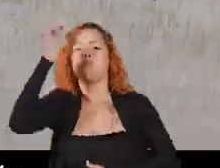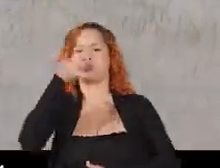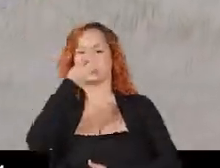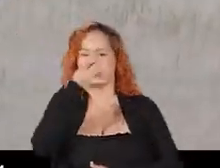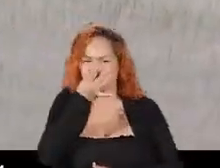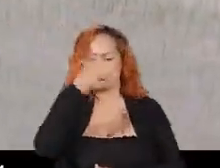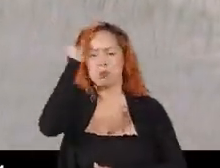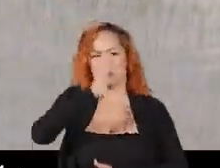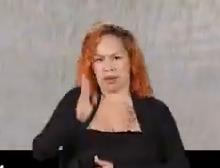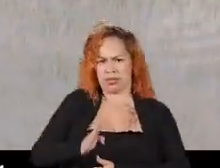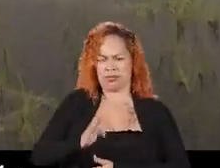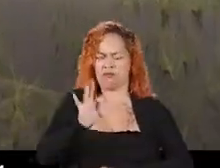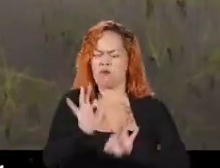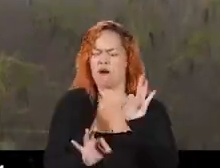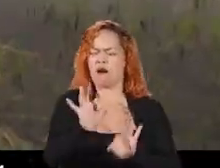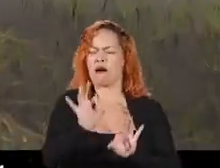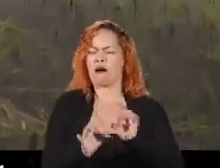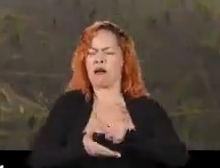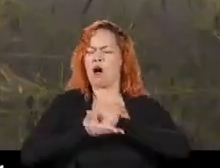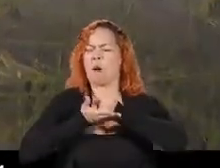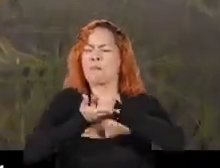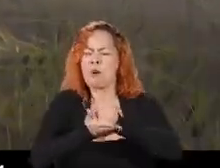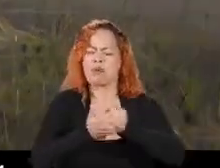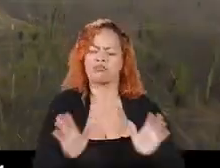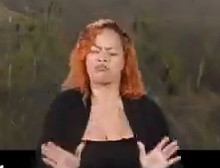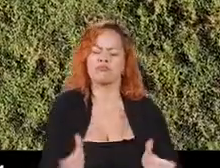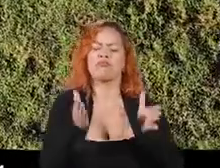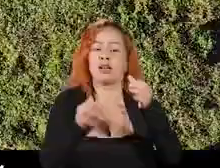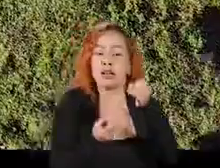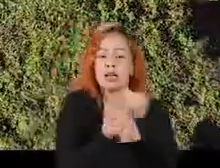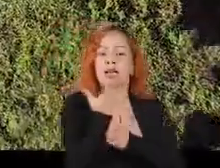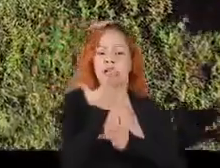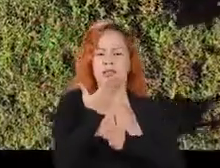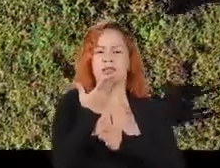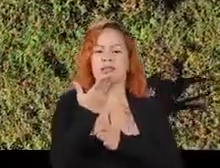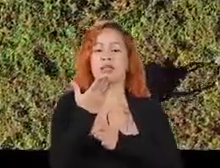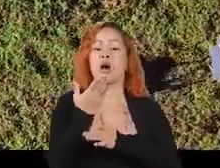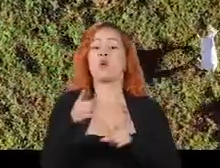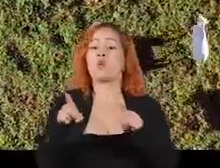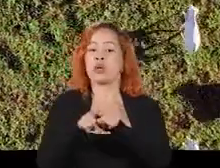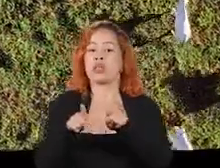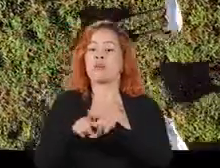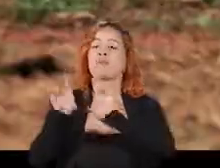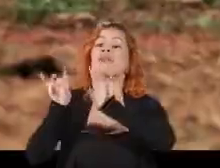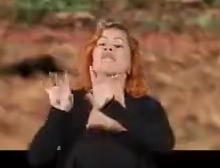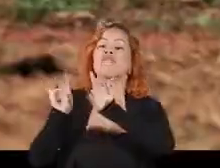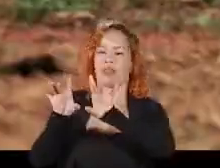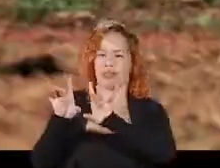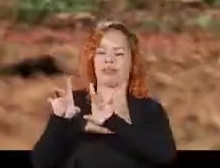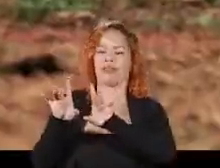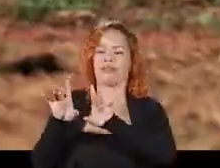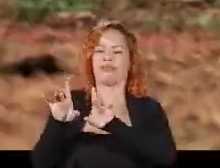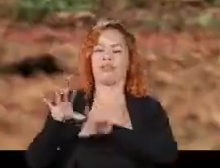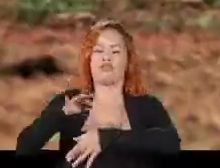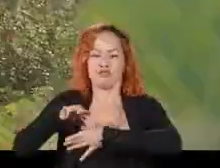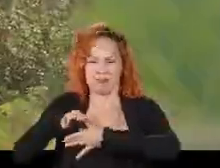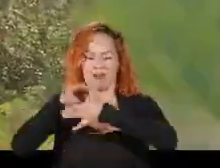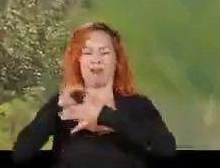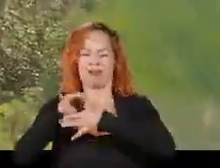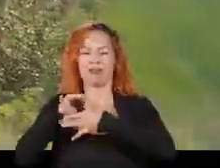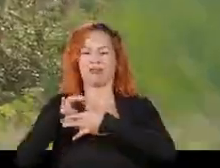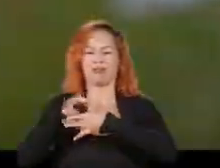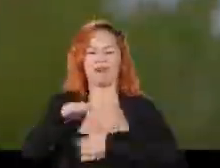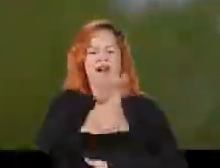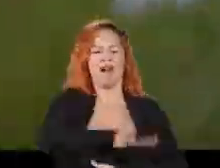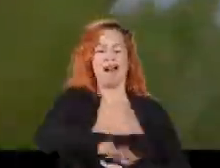Nós vamos qualificar a pecuária, dando suporte para a criação, beneficiamento e comercialização desse rebanho.